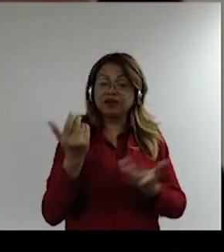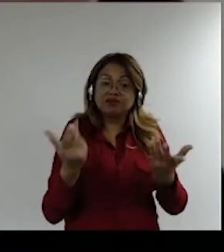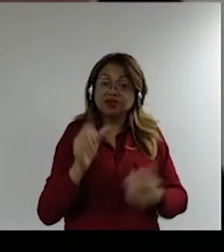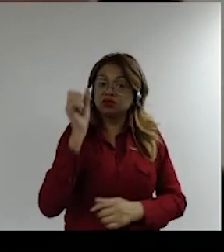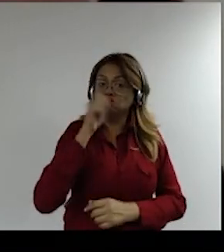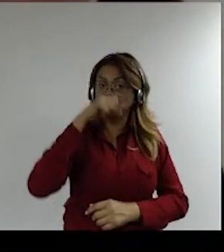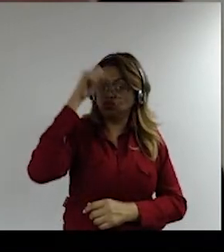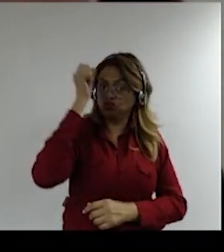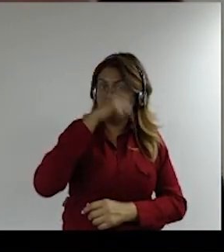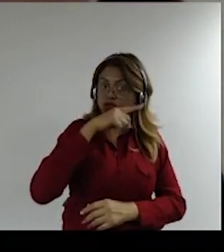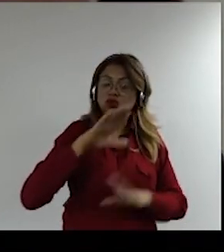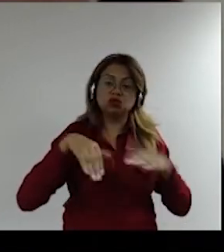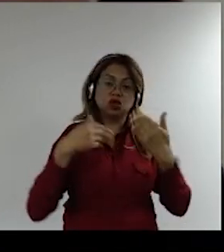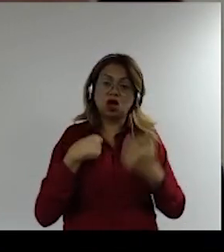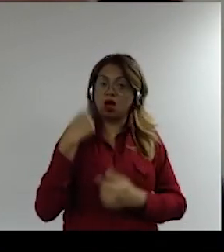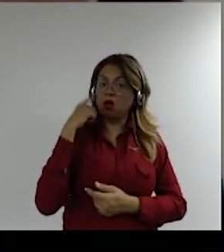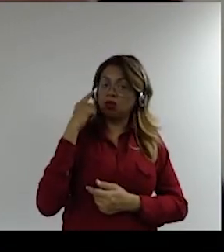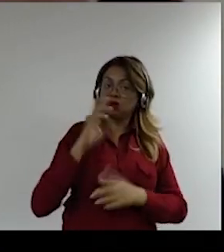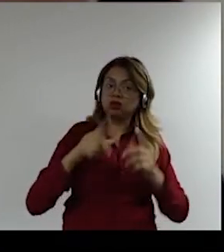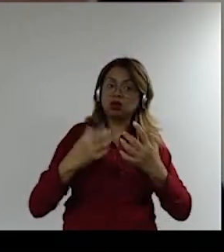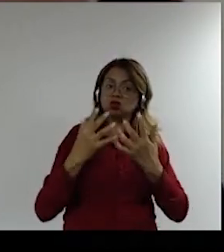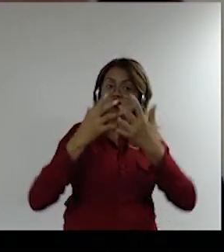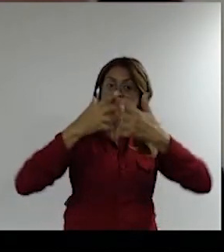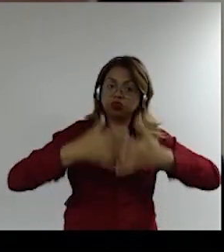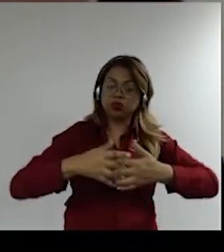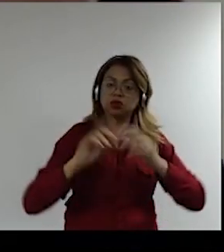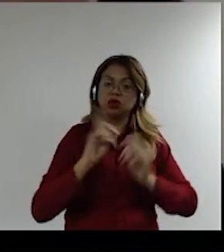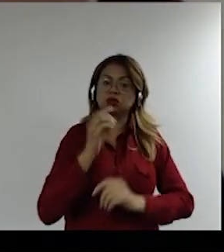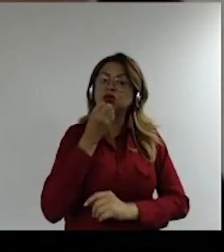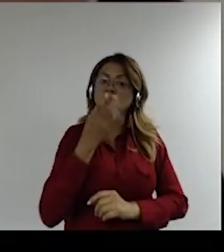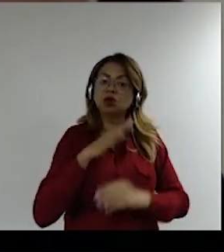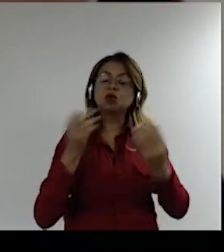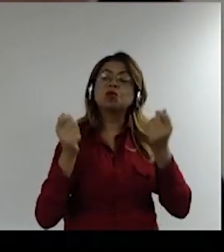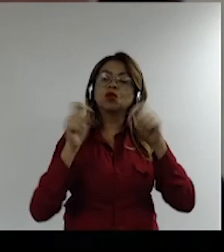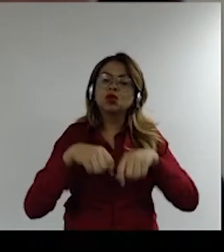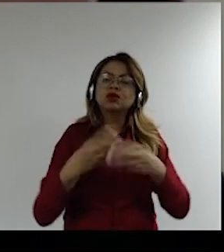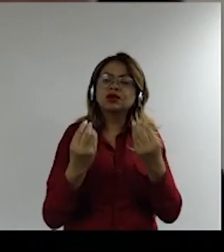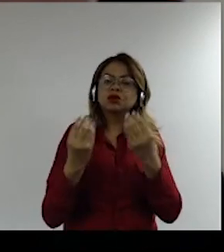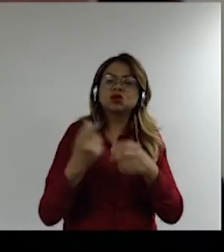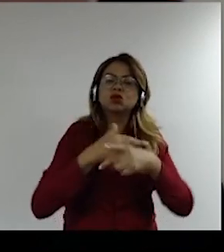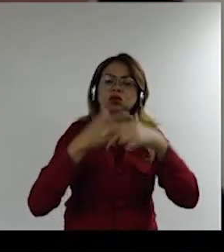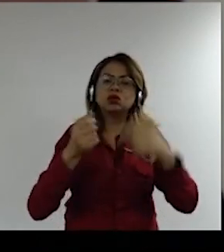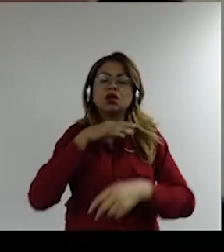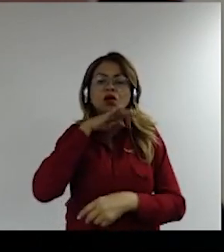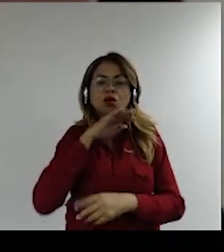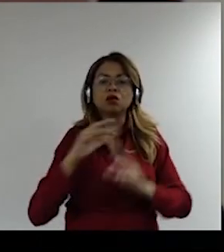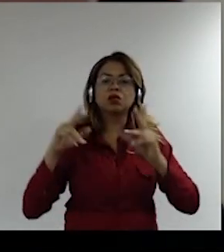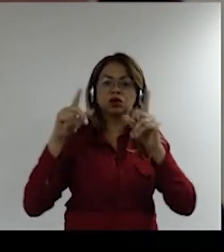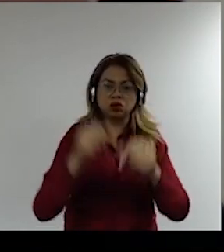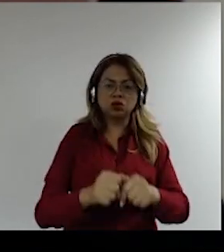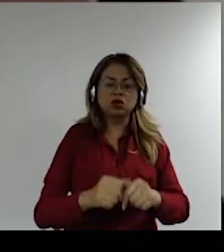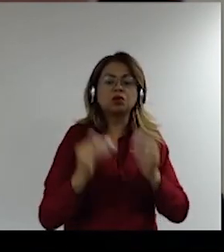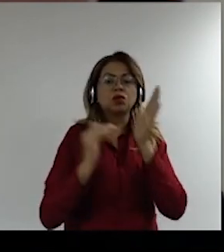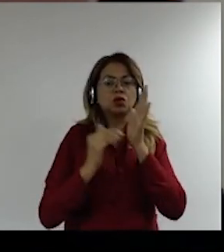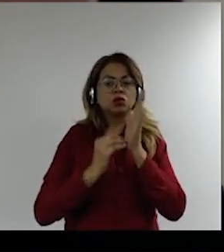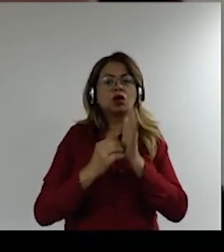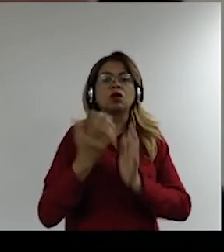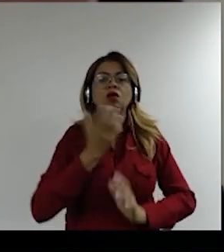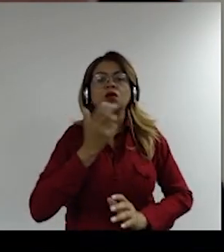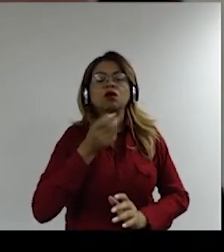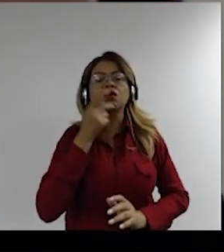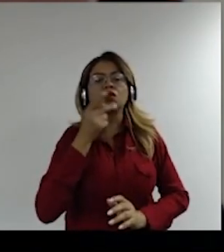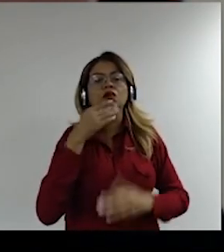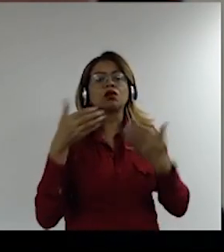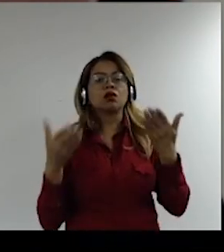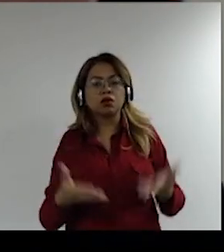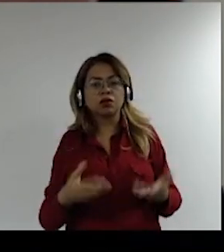isso não vai funcionar a contento. Eu acho que isso pode trazer um prejuízo enorme, enorme. E, por último, eu quero